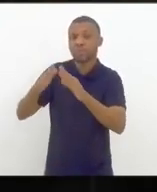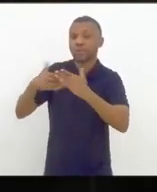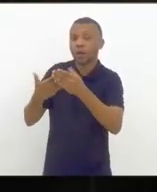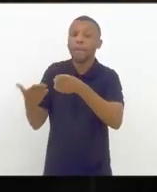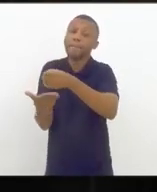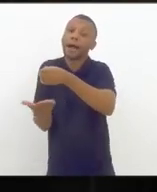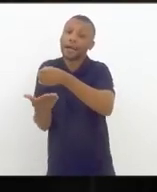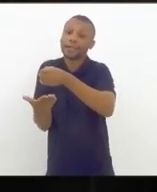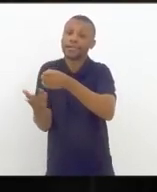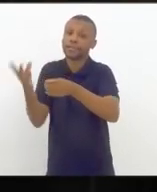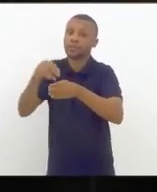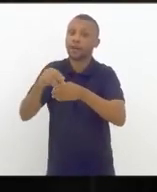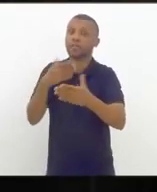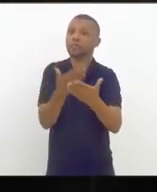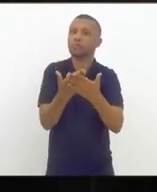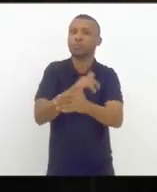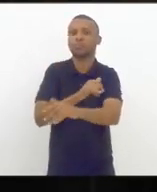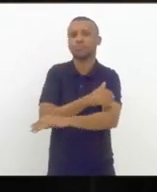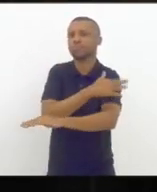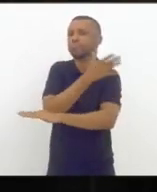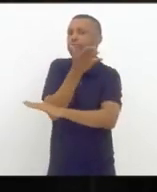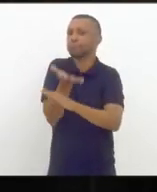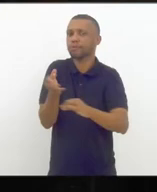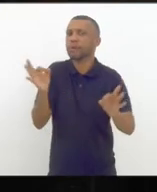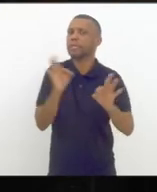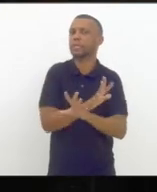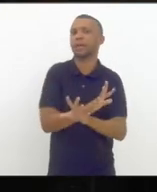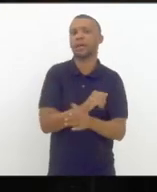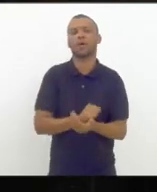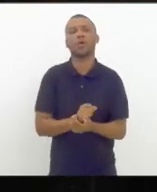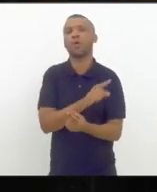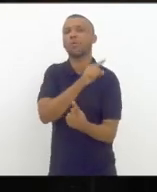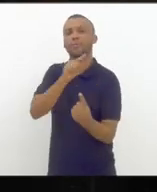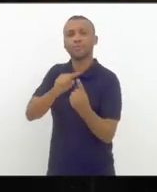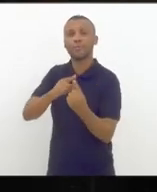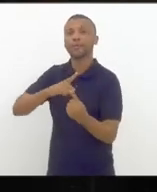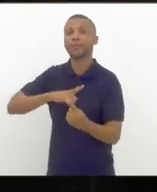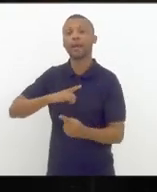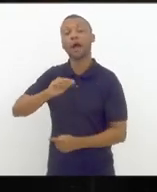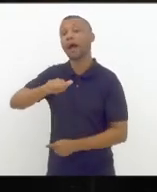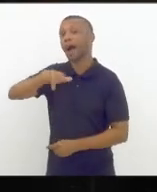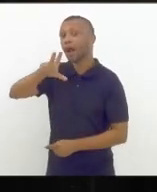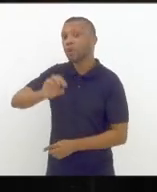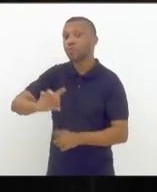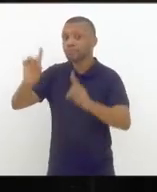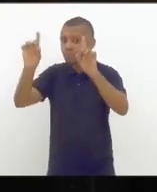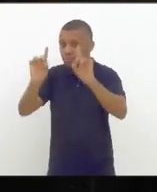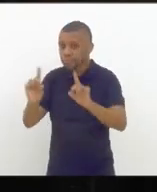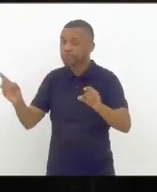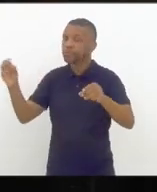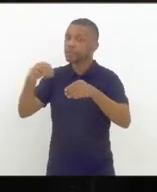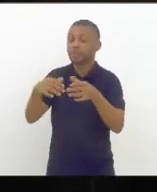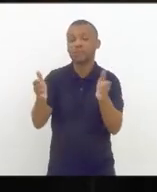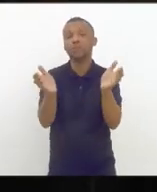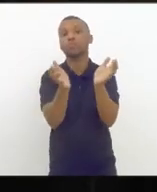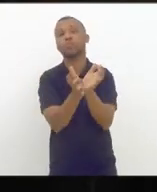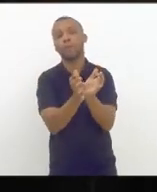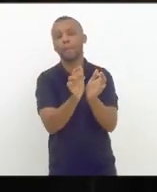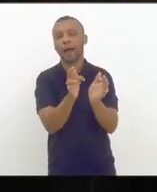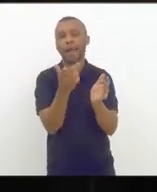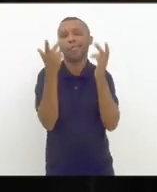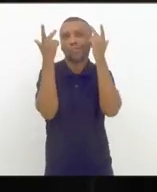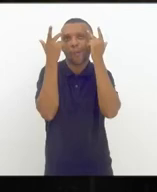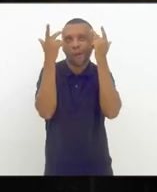tenhamos adolescentes completando a educação básica a meta para que tenhamos alunos com deficiência incluídos em classes regulares entre outras